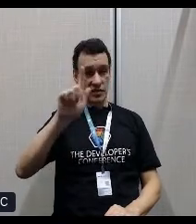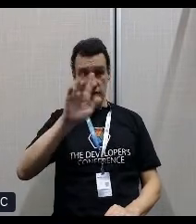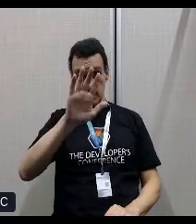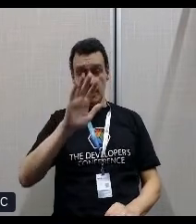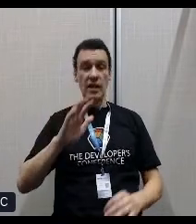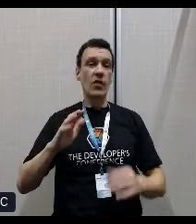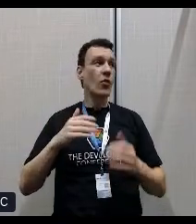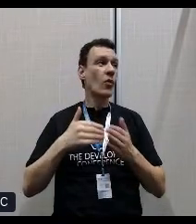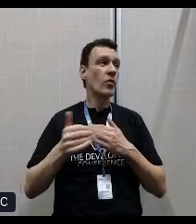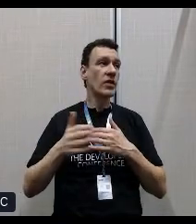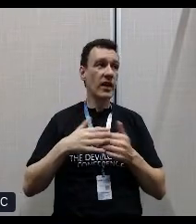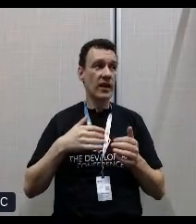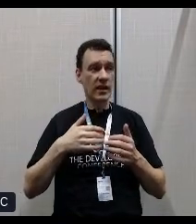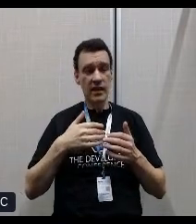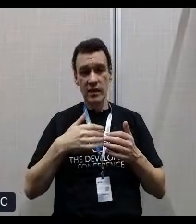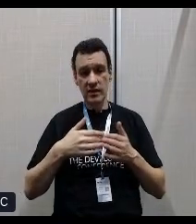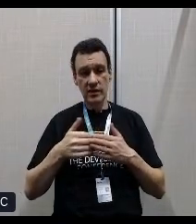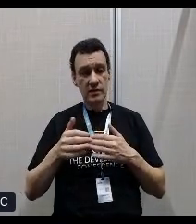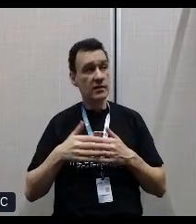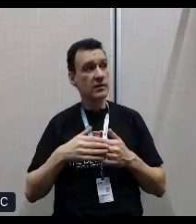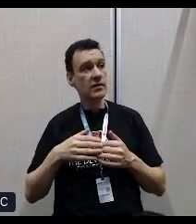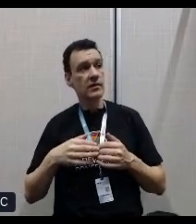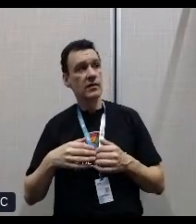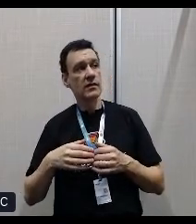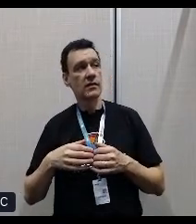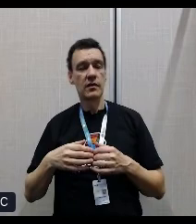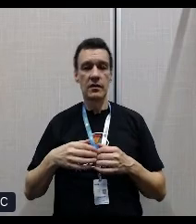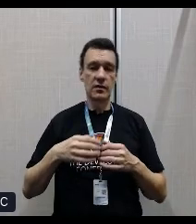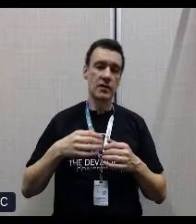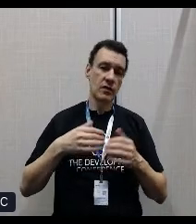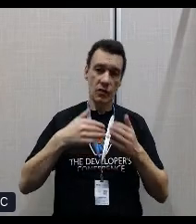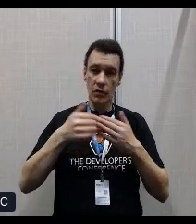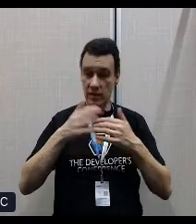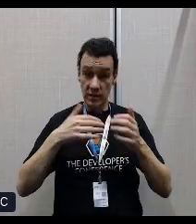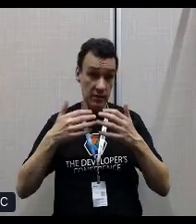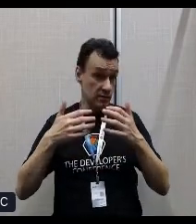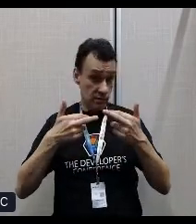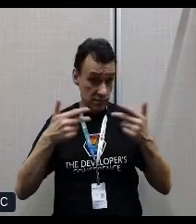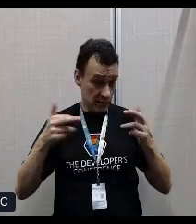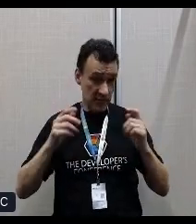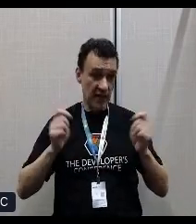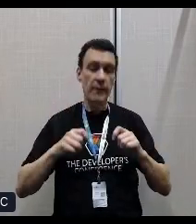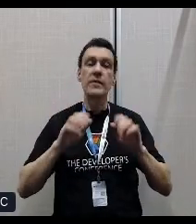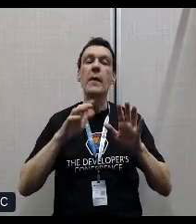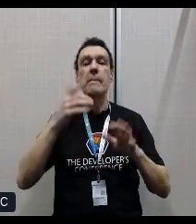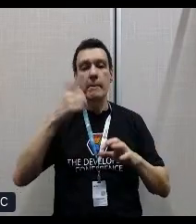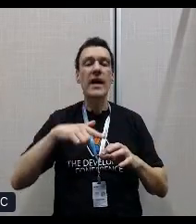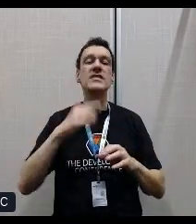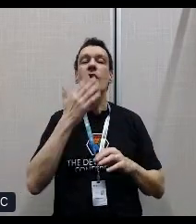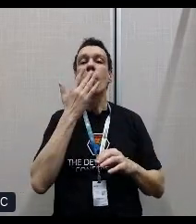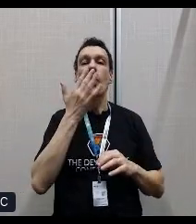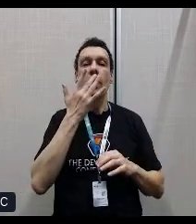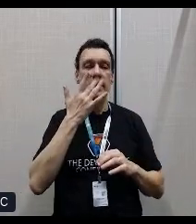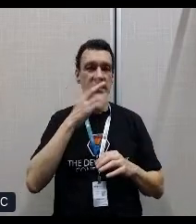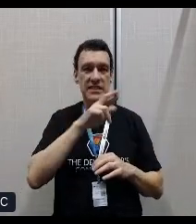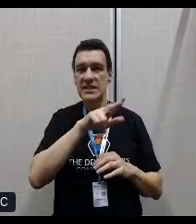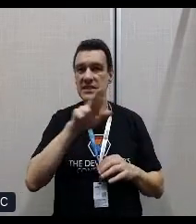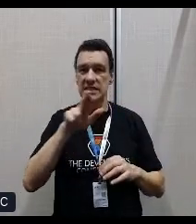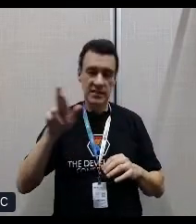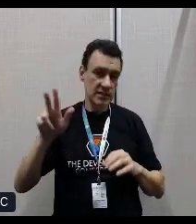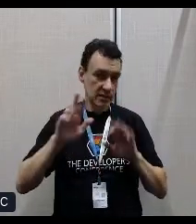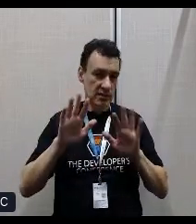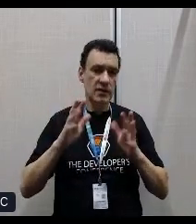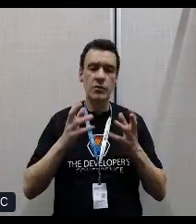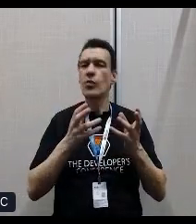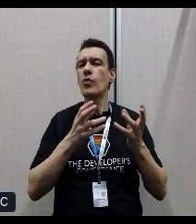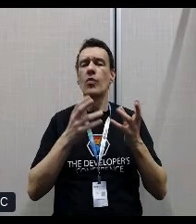né? E o próximo slide tem o título Cores, também um caso de uso no dia a dia, muito comum, né?